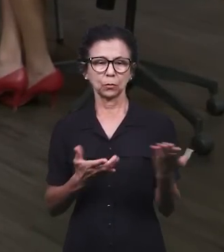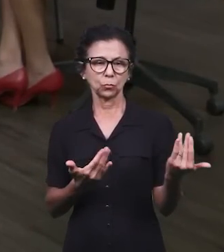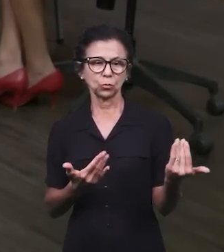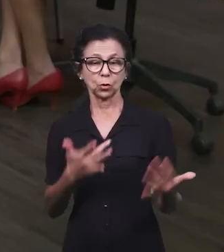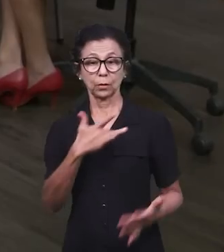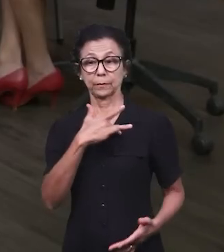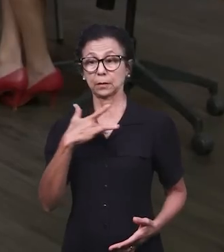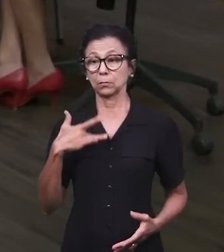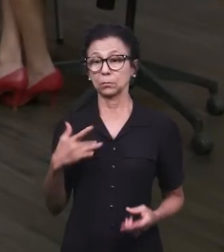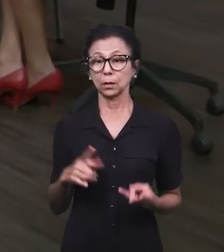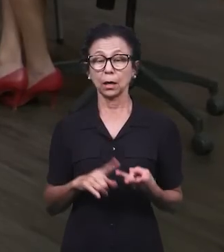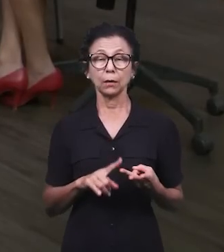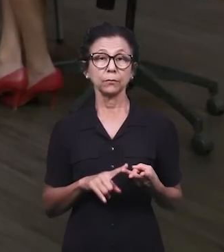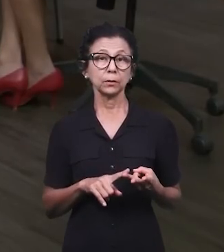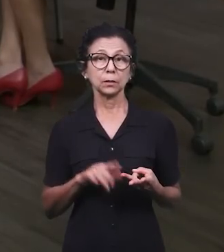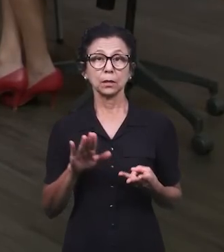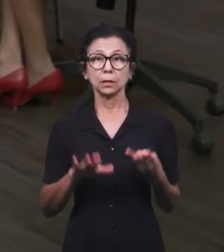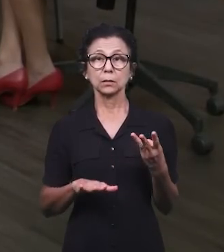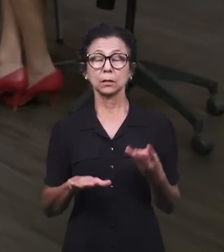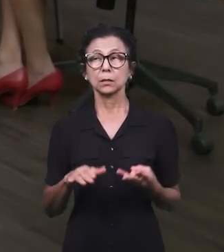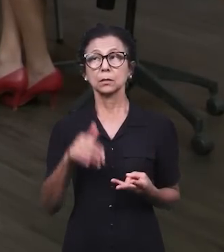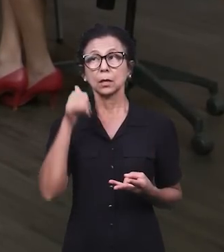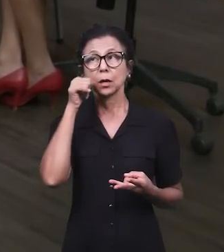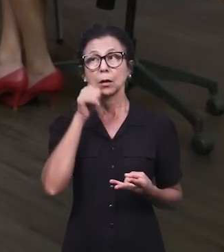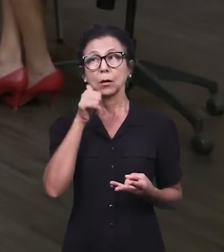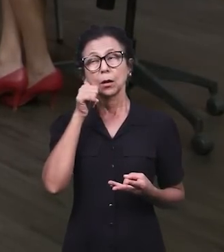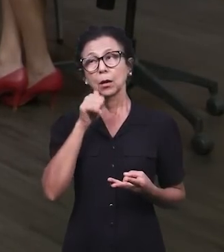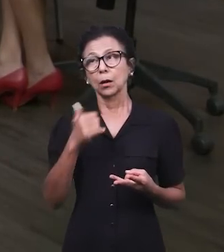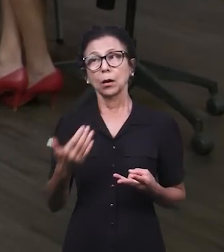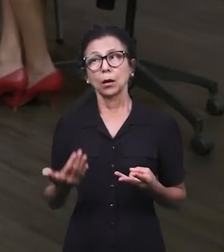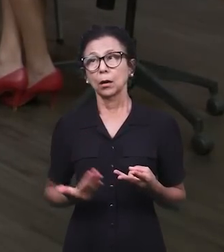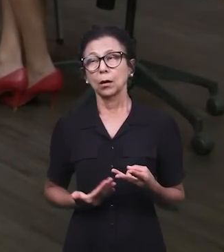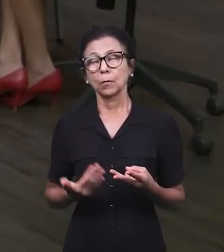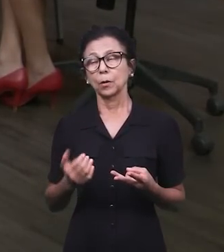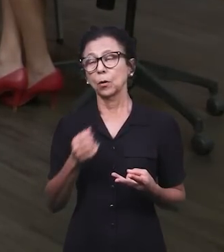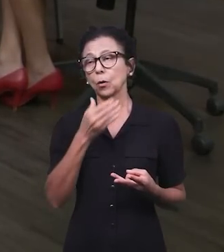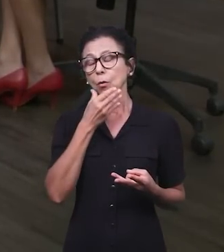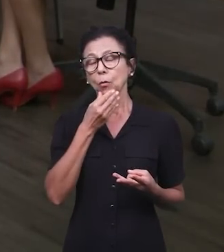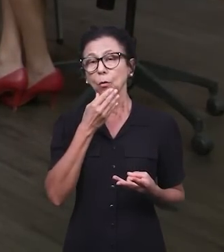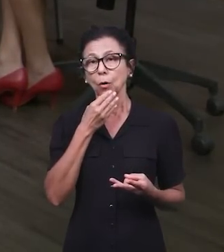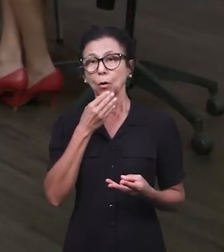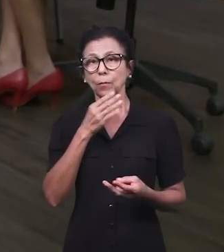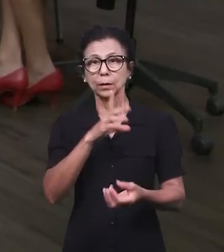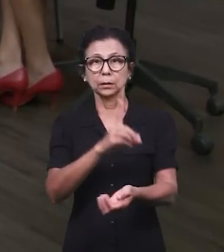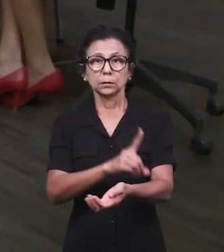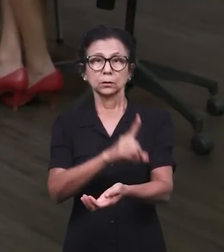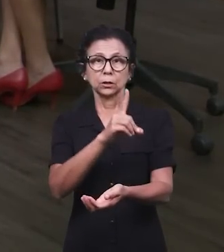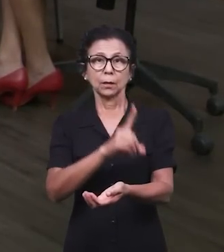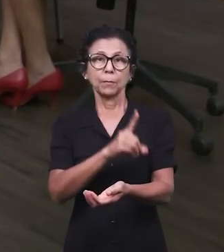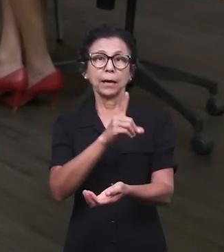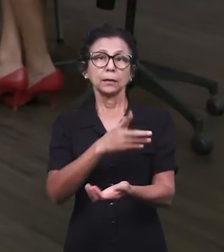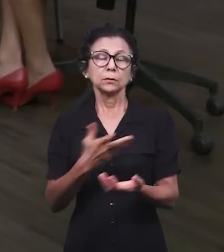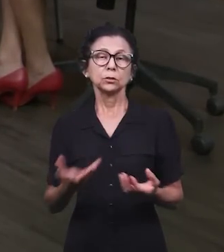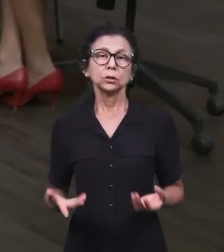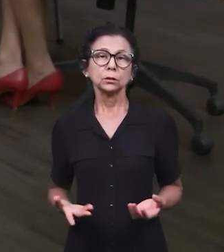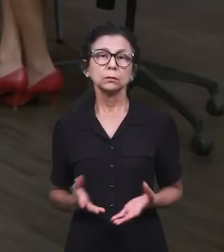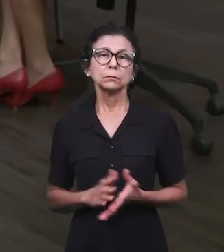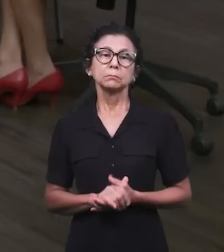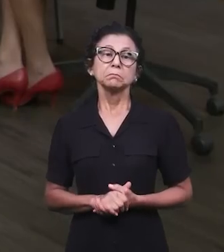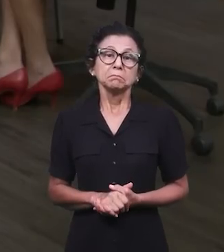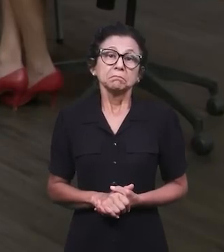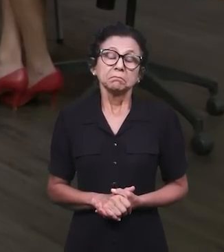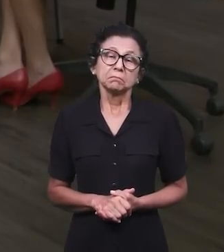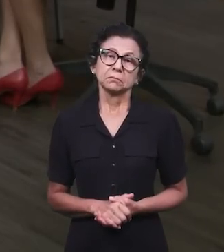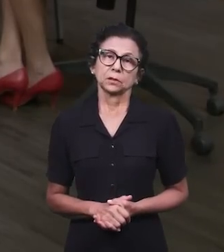que tem diabetes. Então o jejum aí, eu acho que essa é a diferença. O jejum individual você pode pôr na